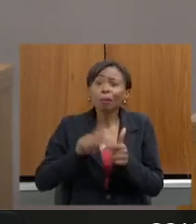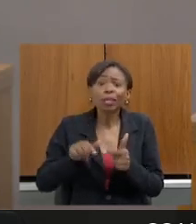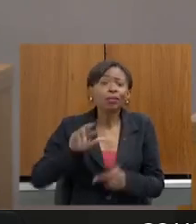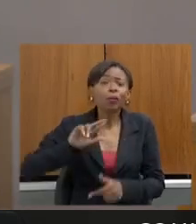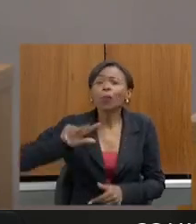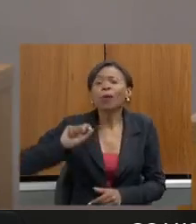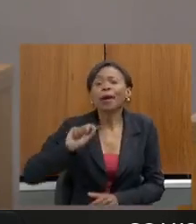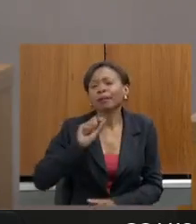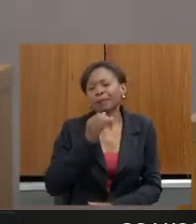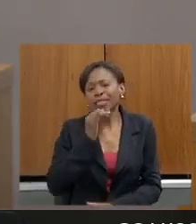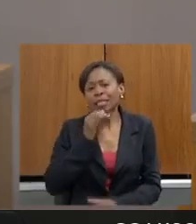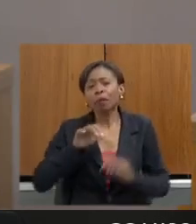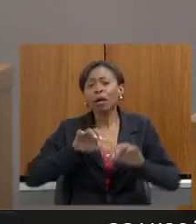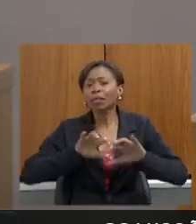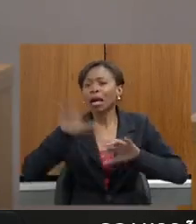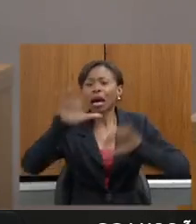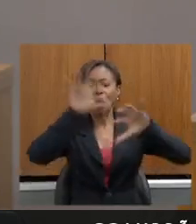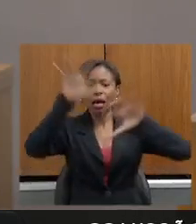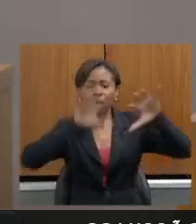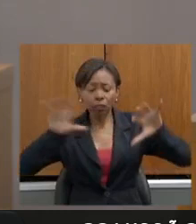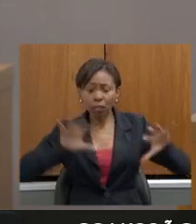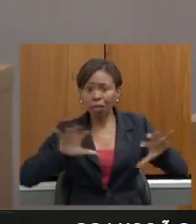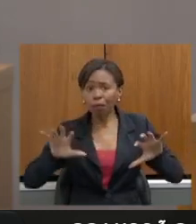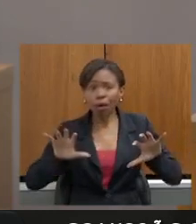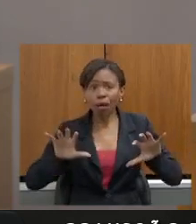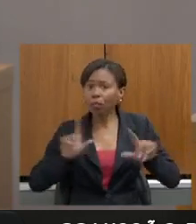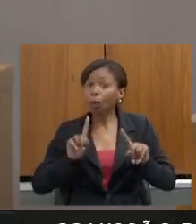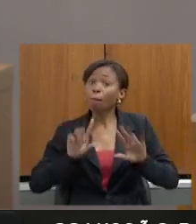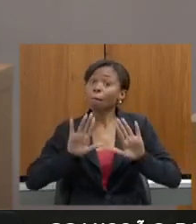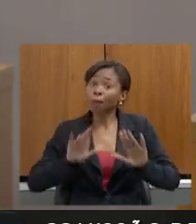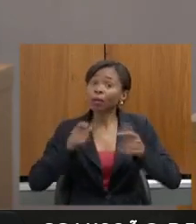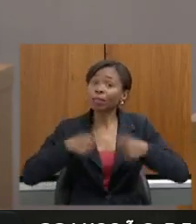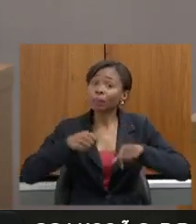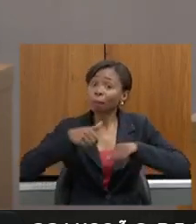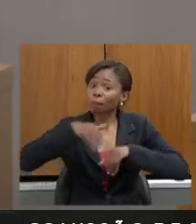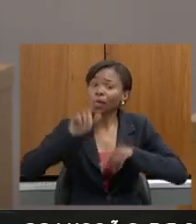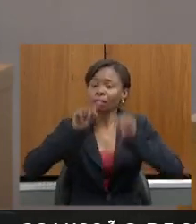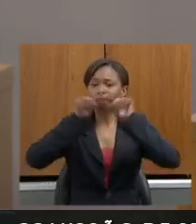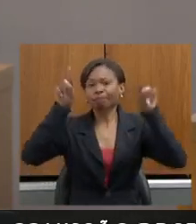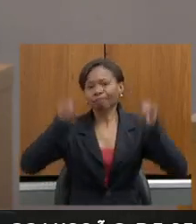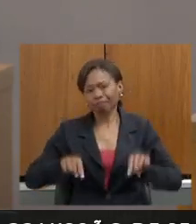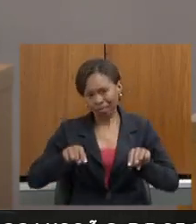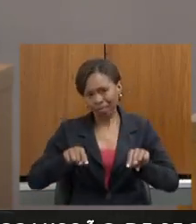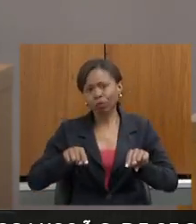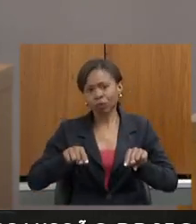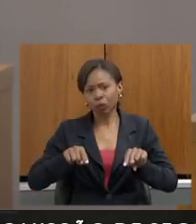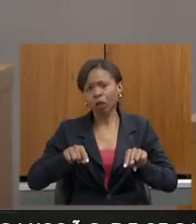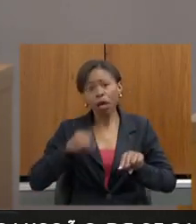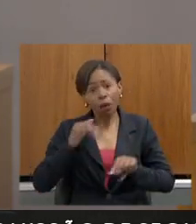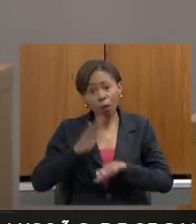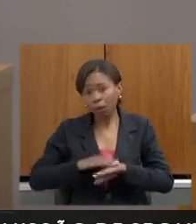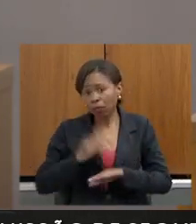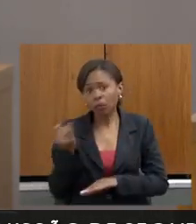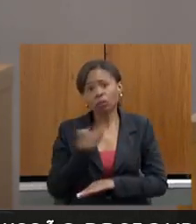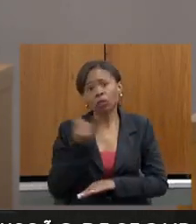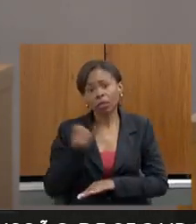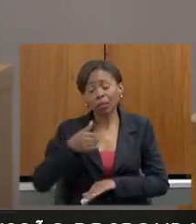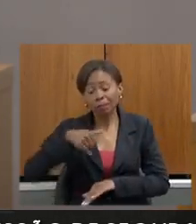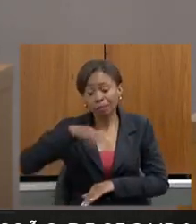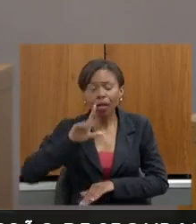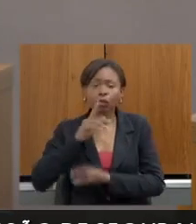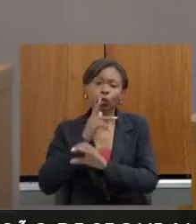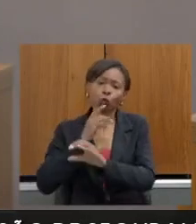ter mais efetivo da da importância da Polícia Civil essa que tem que ser a briga eu penso sempre nisso né